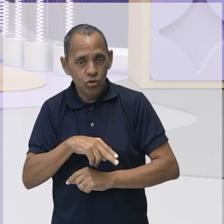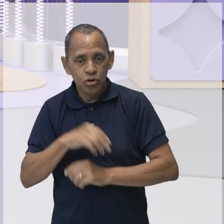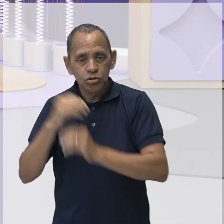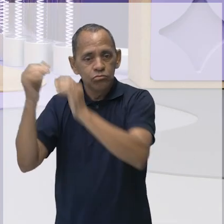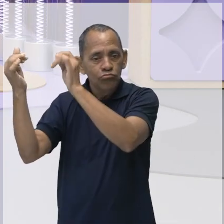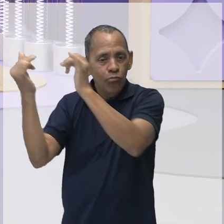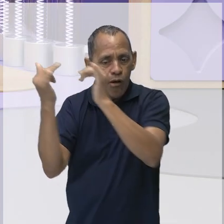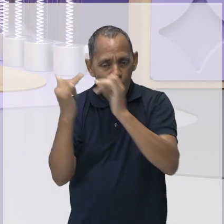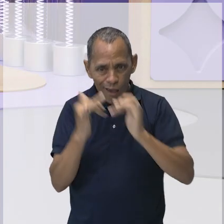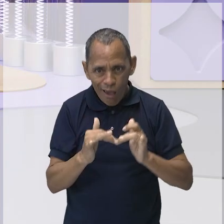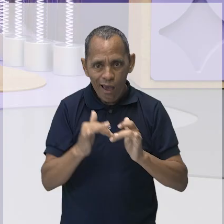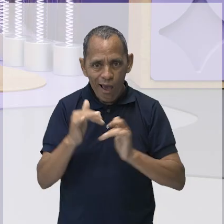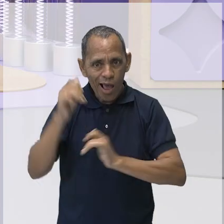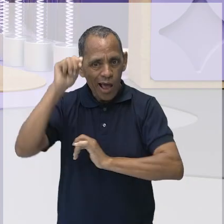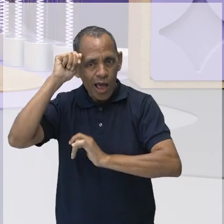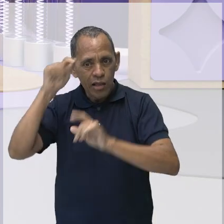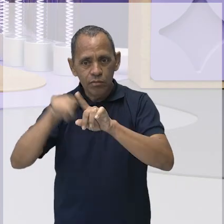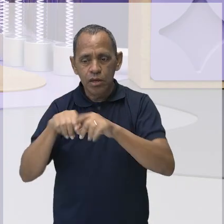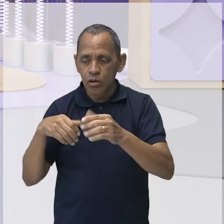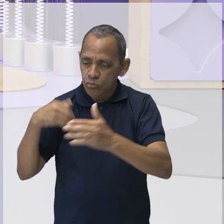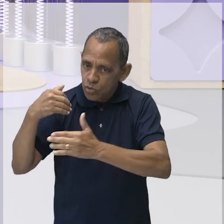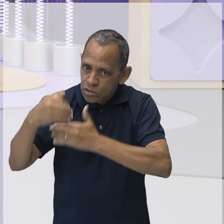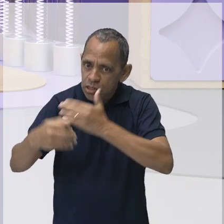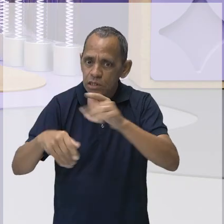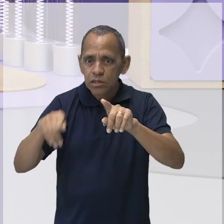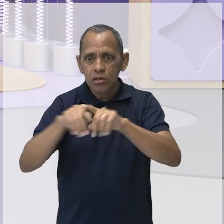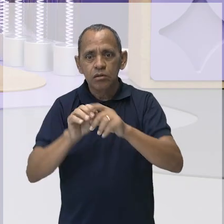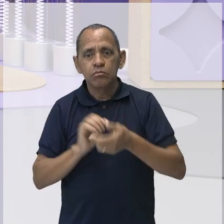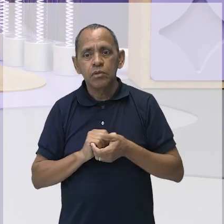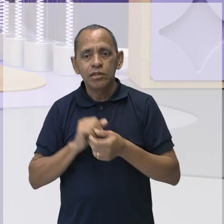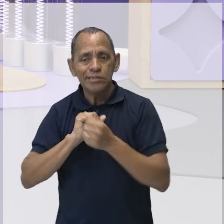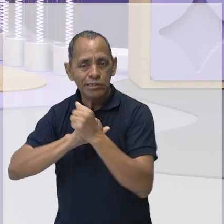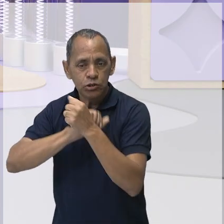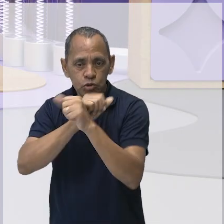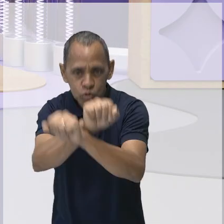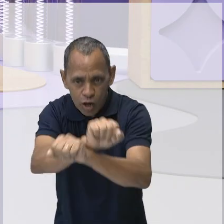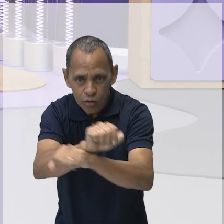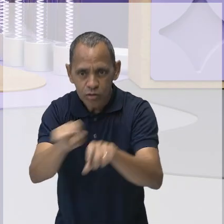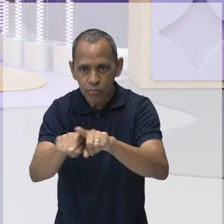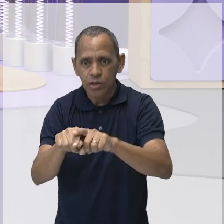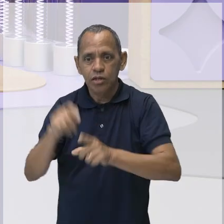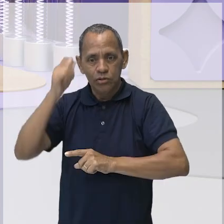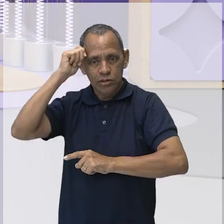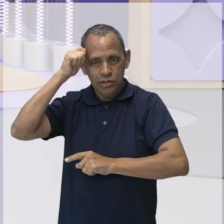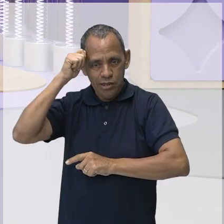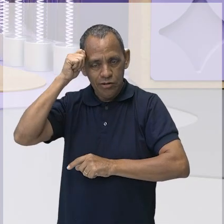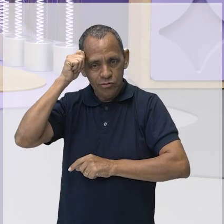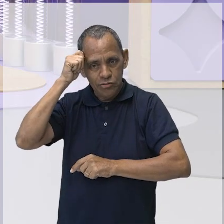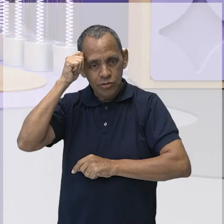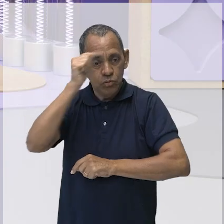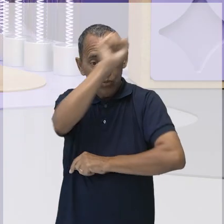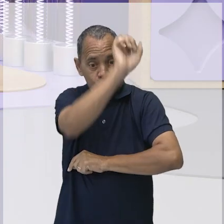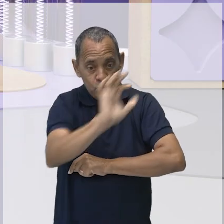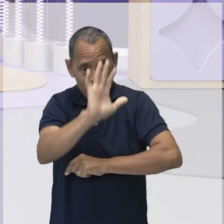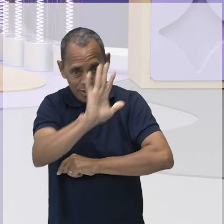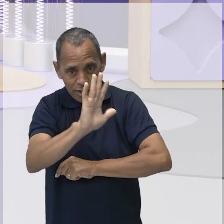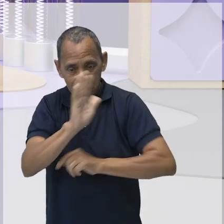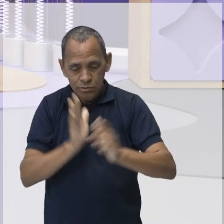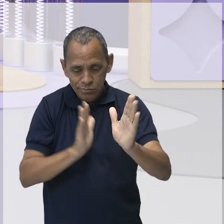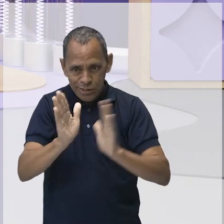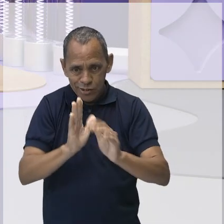África, com o processo de escravização dos negros africanos pelos europeus durante o período